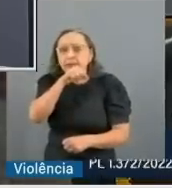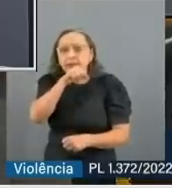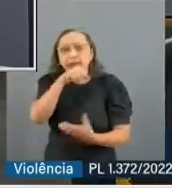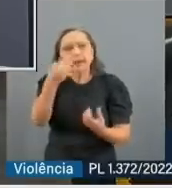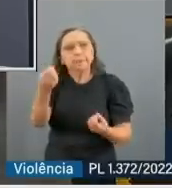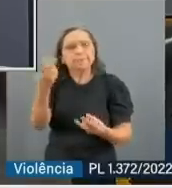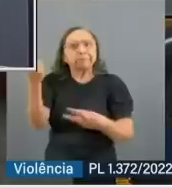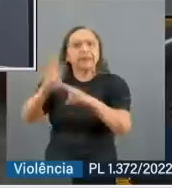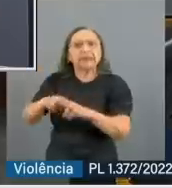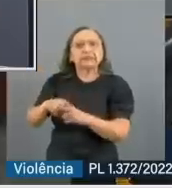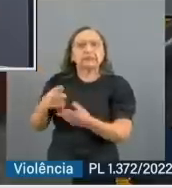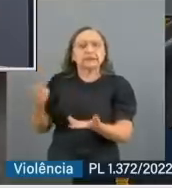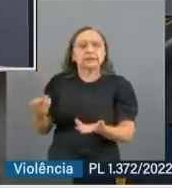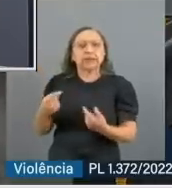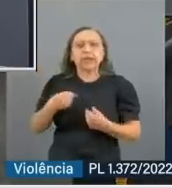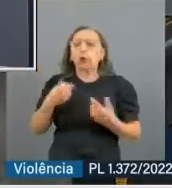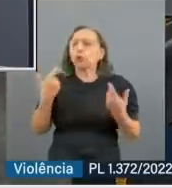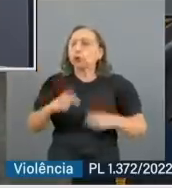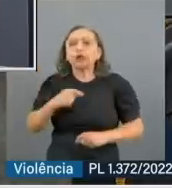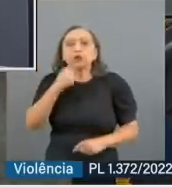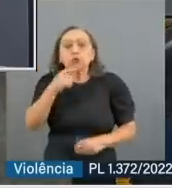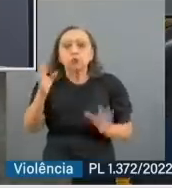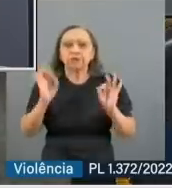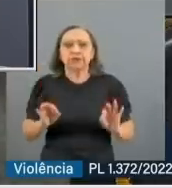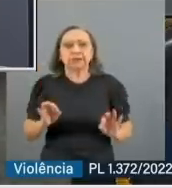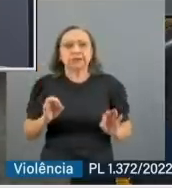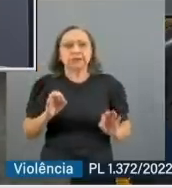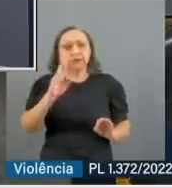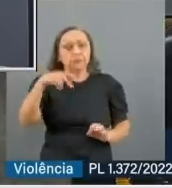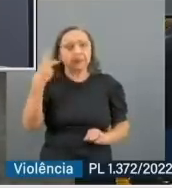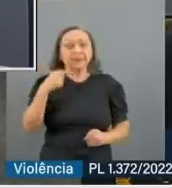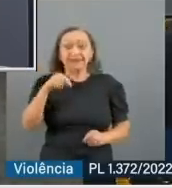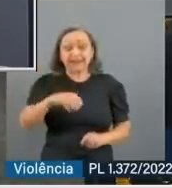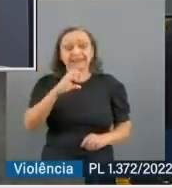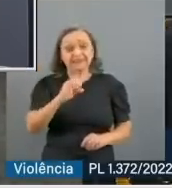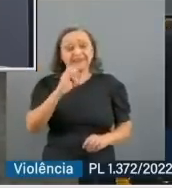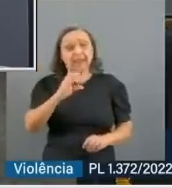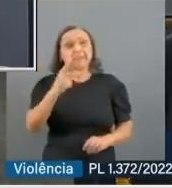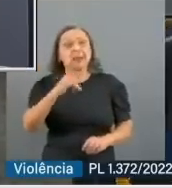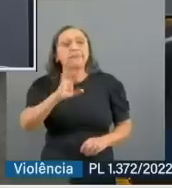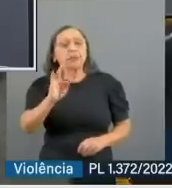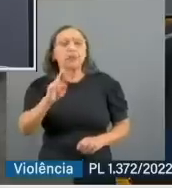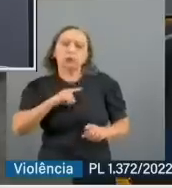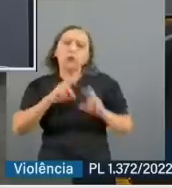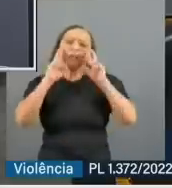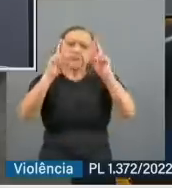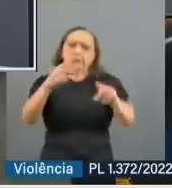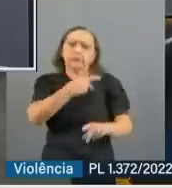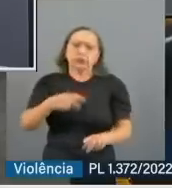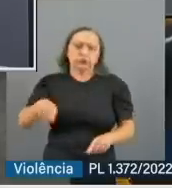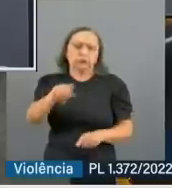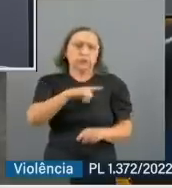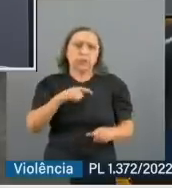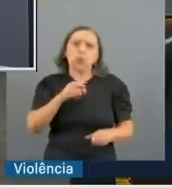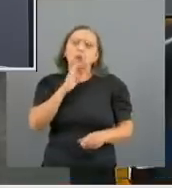seletivos. Então não é possível que uma regra valha para um e não valha para outro. E quando a gente defende que a lei seja aplicada